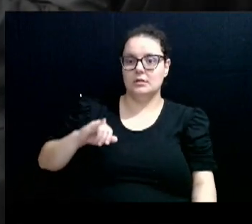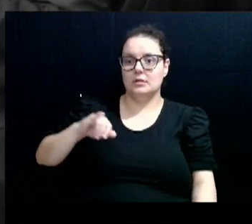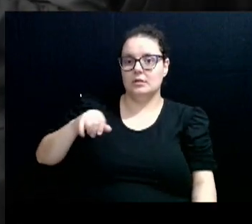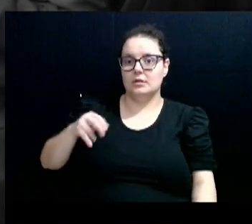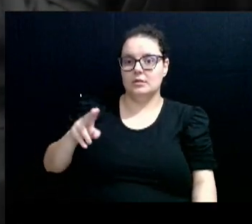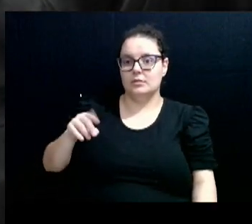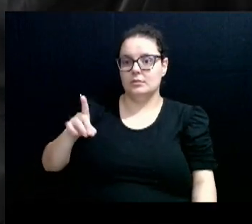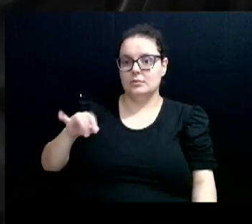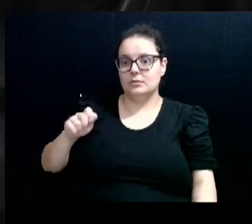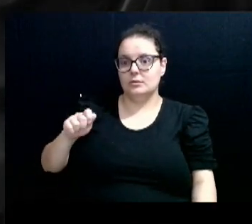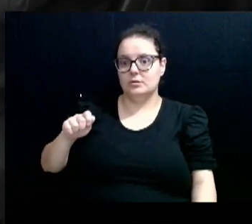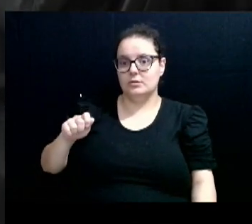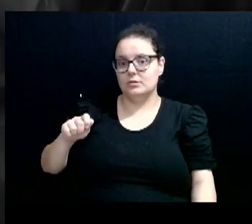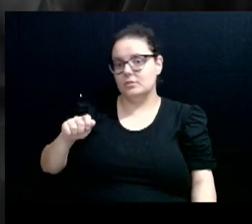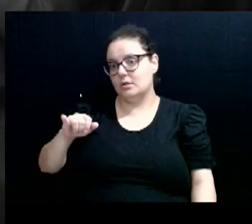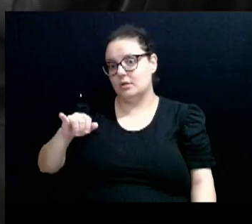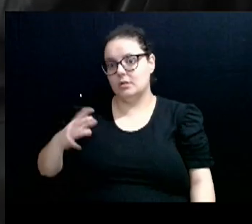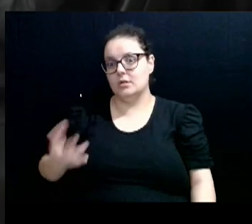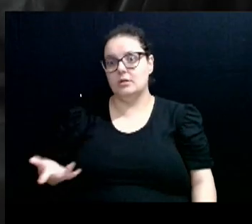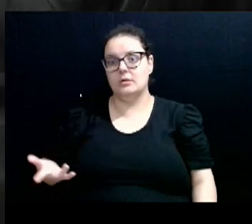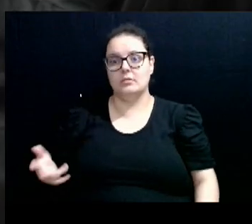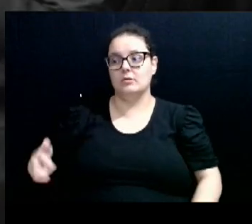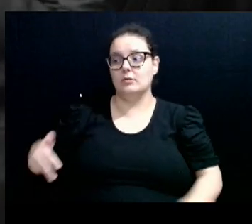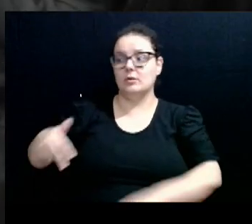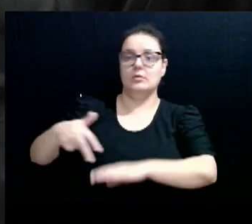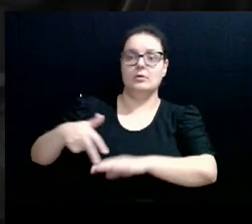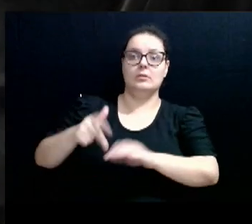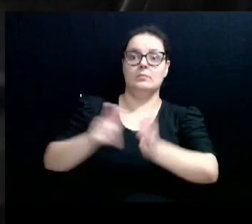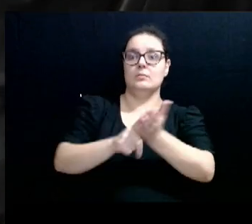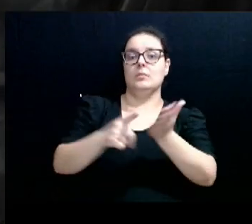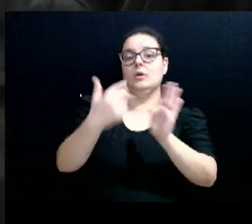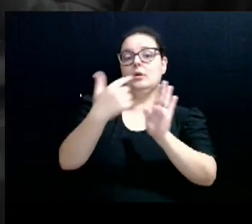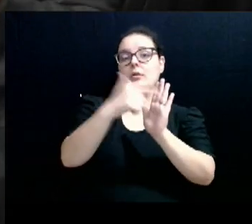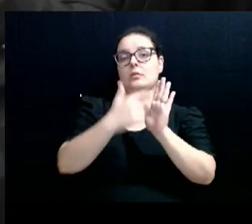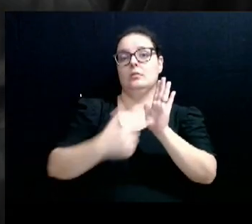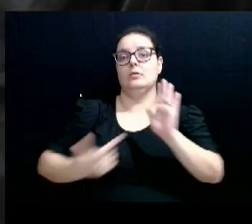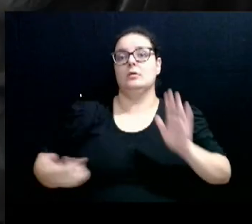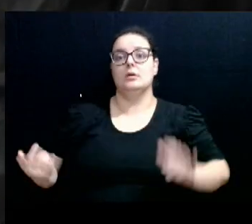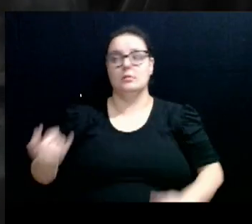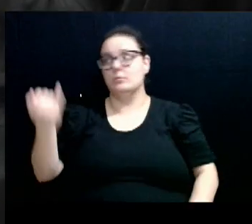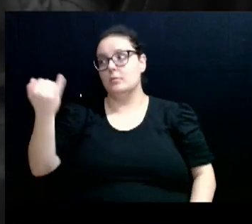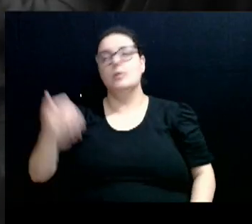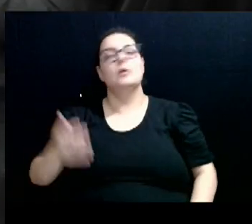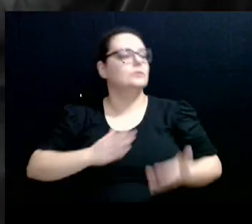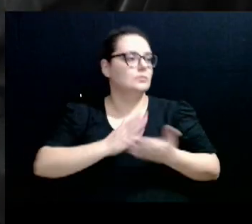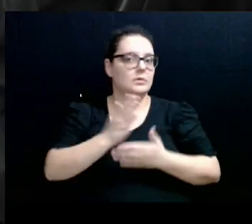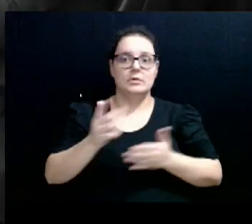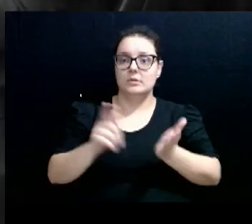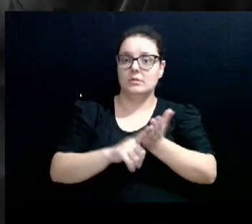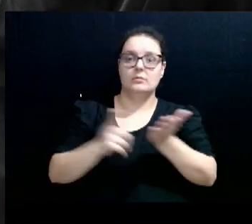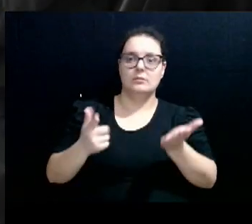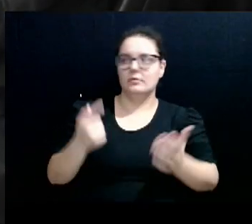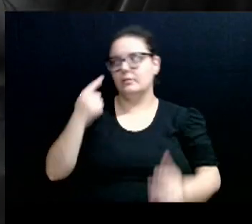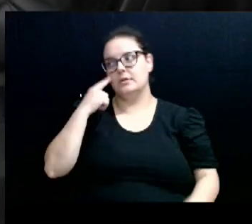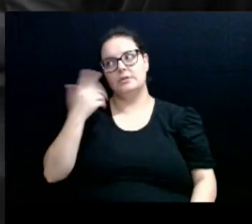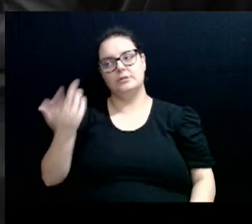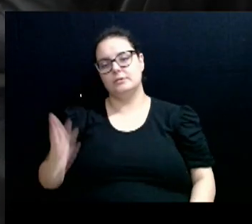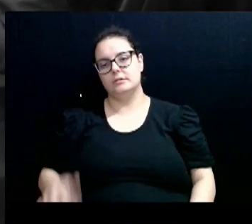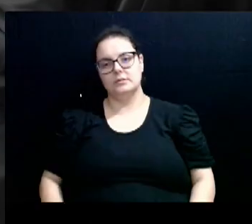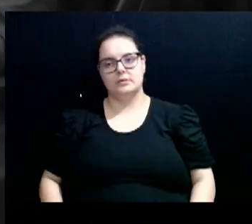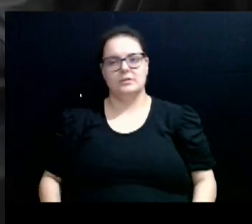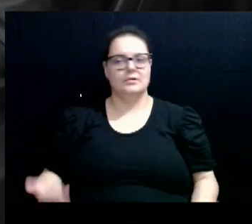entrar na faculdade, a lista dos alunos desaprovados, saiu no jornal, veja isso. Hoje não tem nada a ver, né?